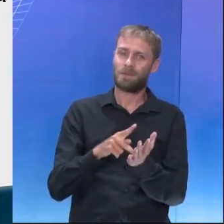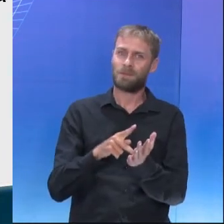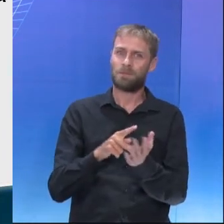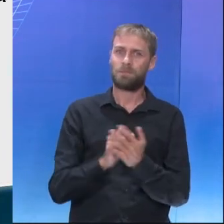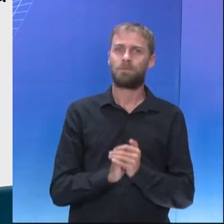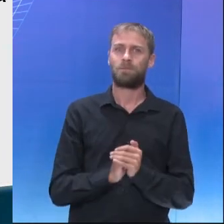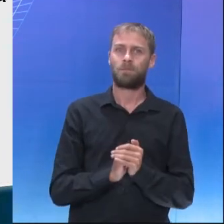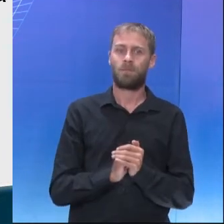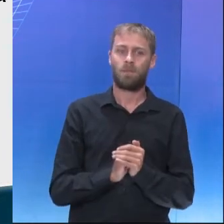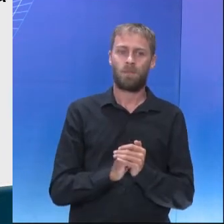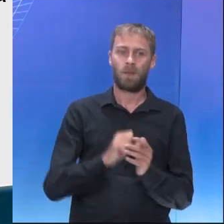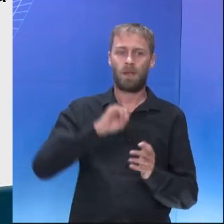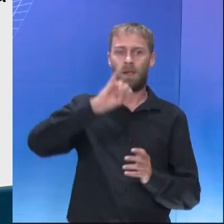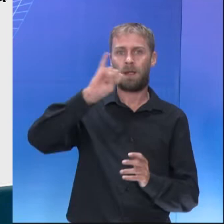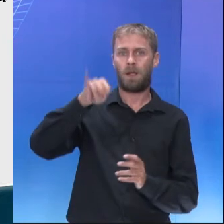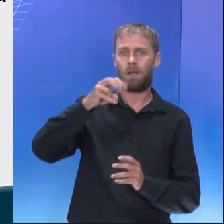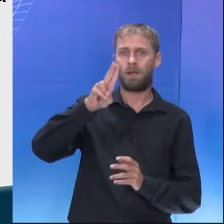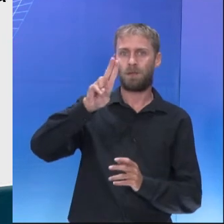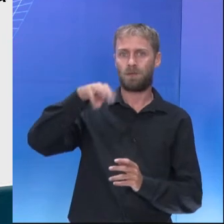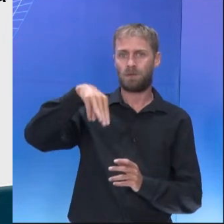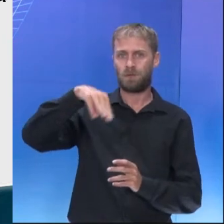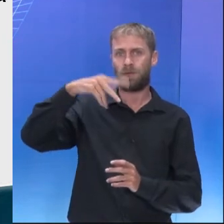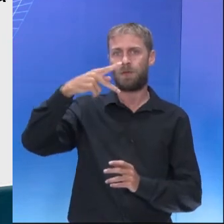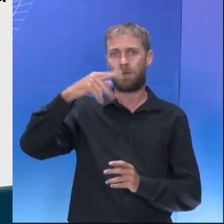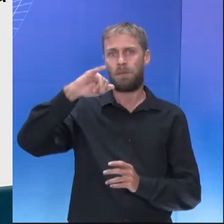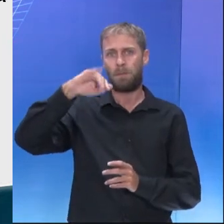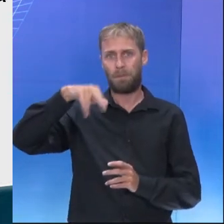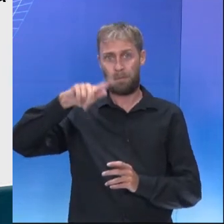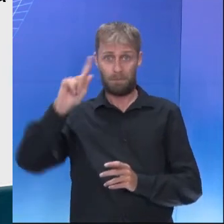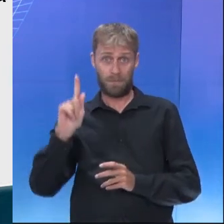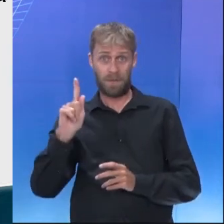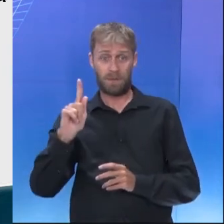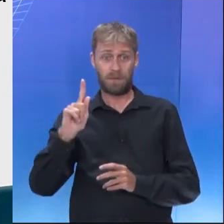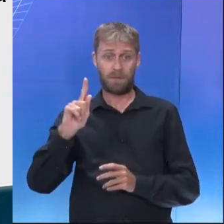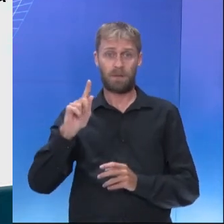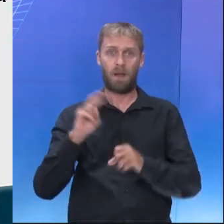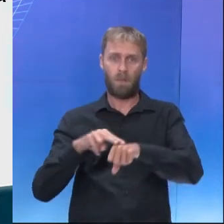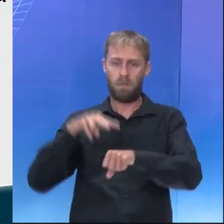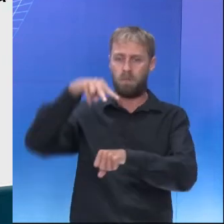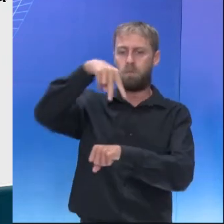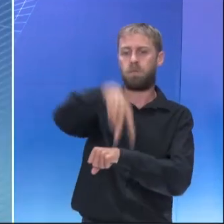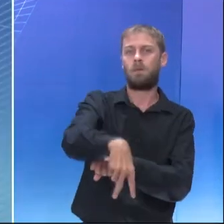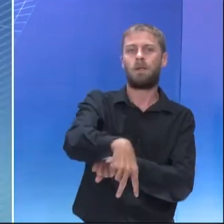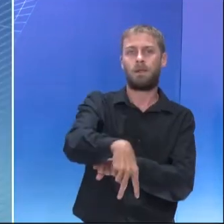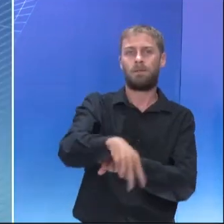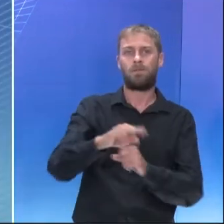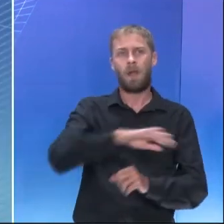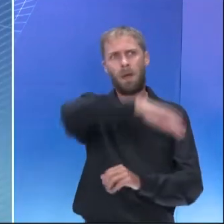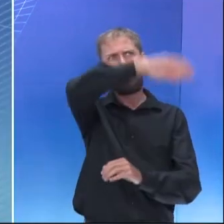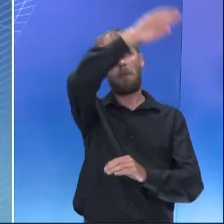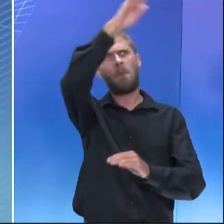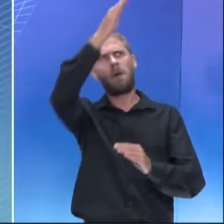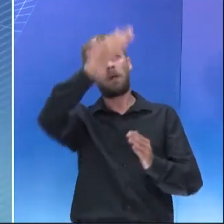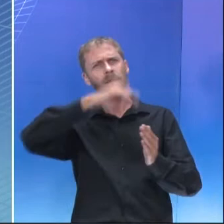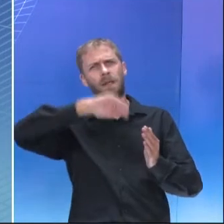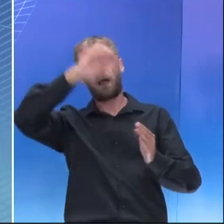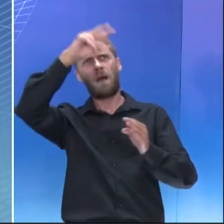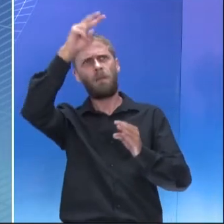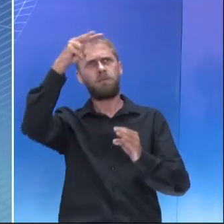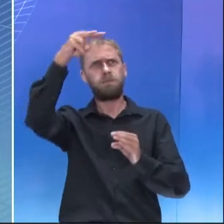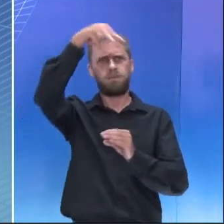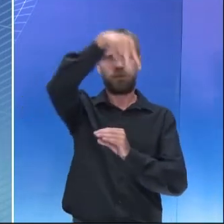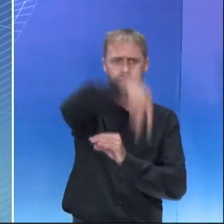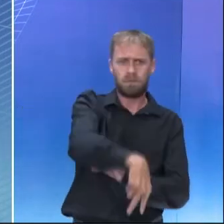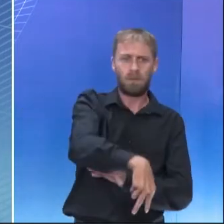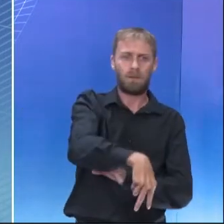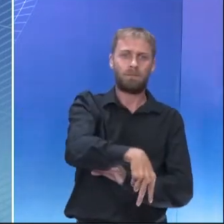está usado como o sujeito da oração, né? Que é o quê? Pular penhasco, um penhasco